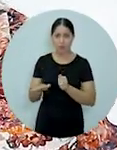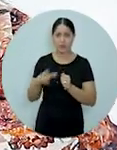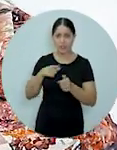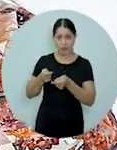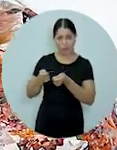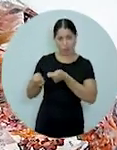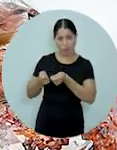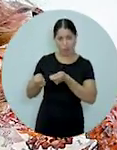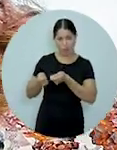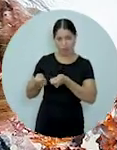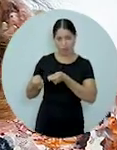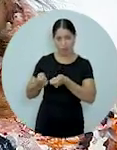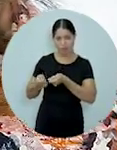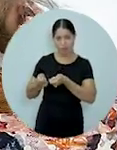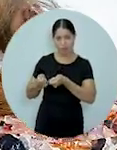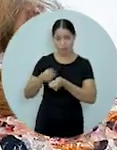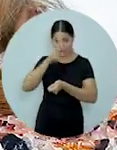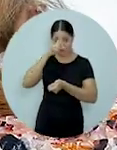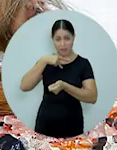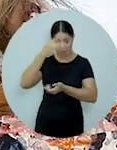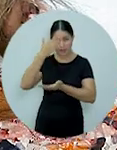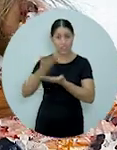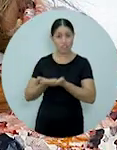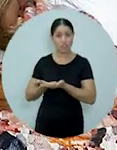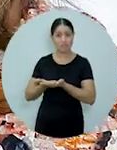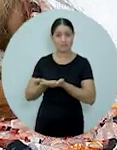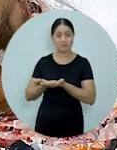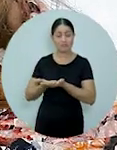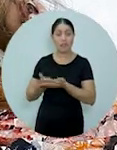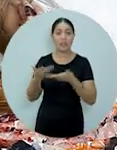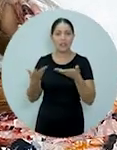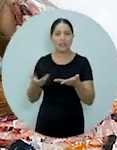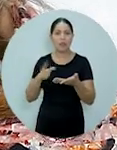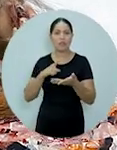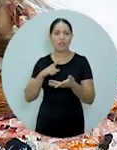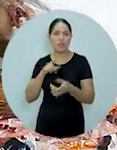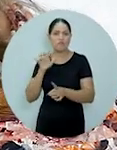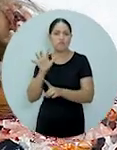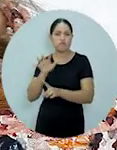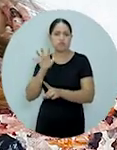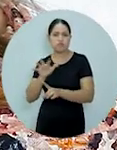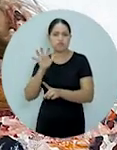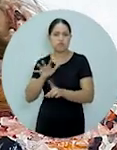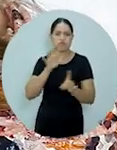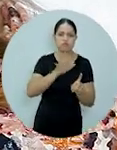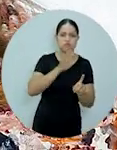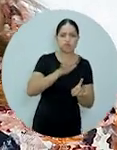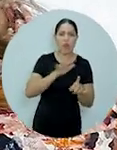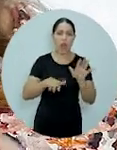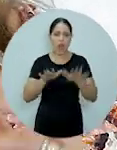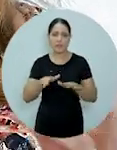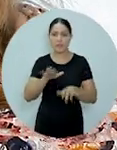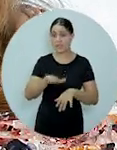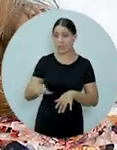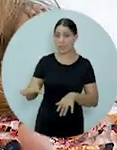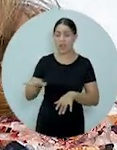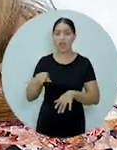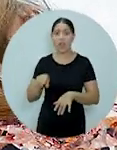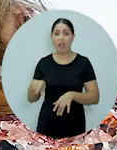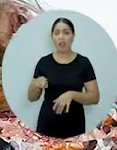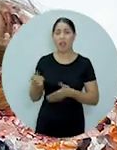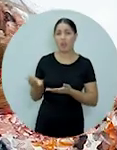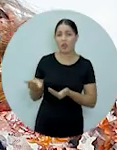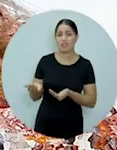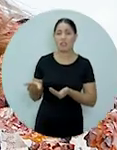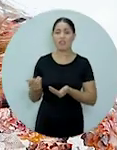que tem algum poder sobre aquela criança porque a criança acredita nela. Tá? Então, existe aí um escalonamento entre essa pessoa que está